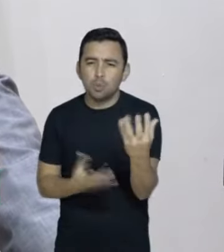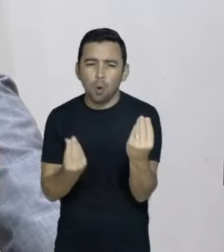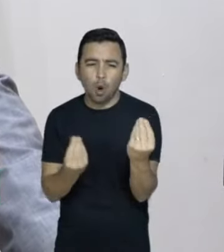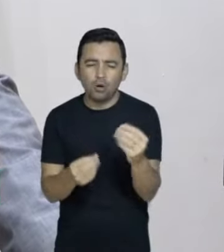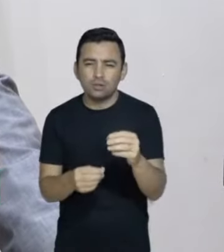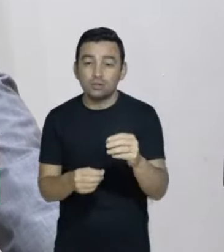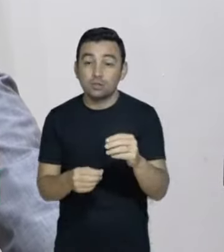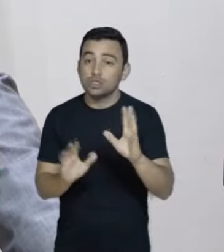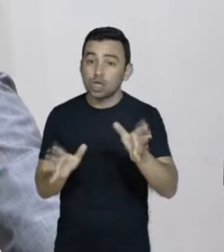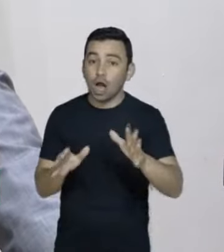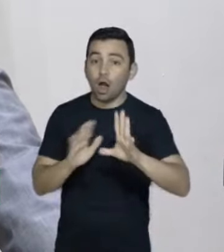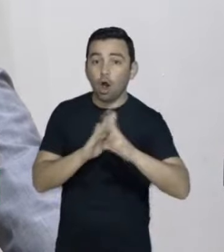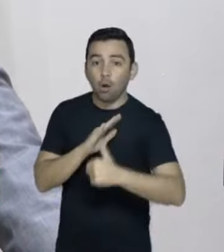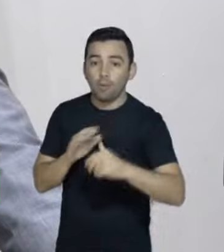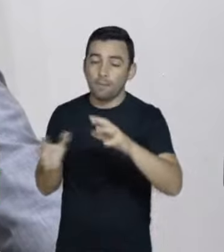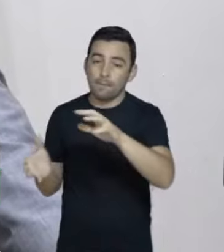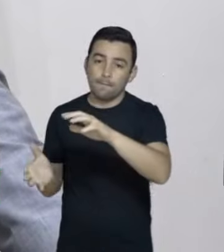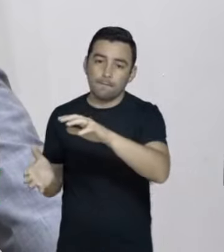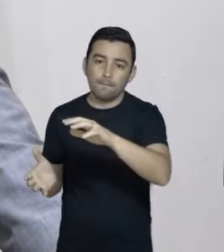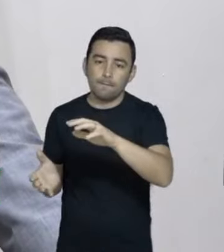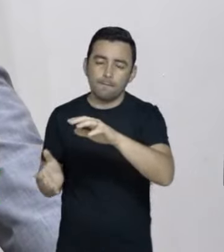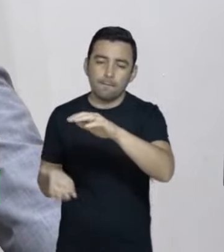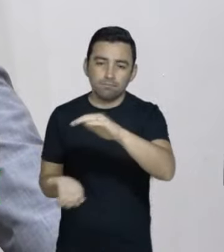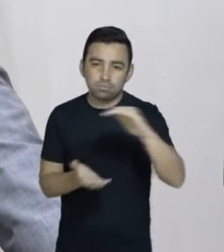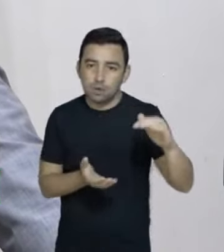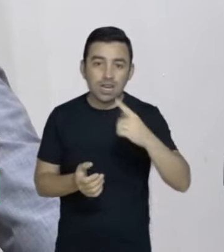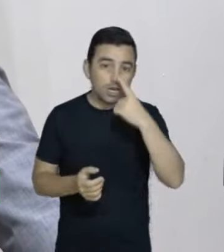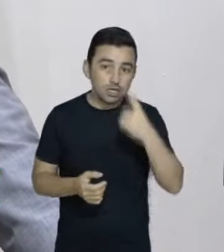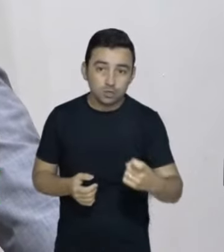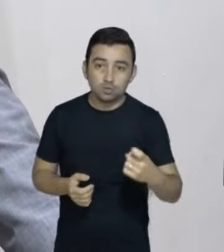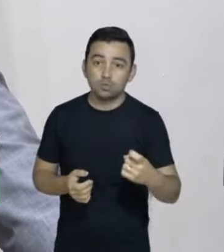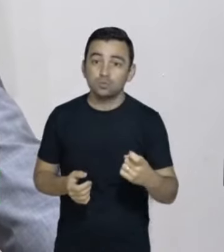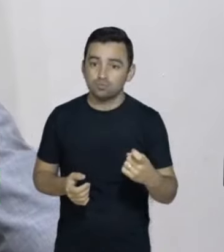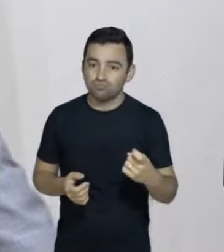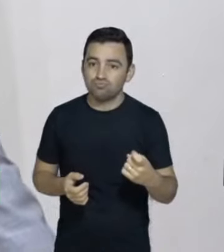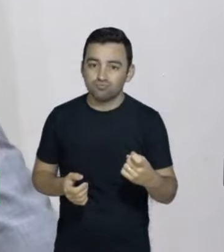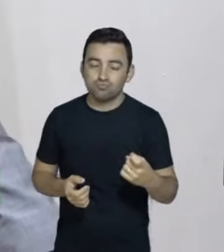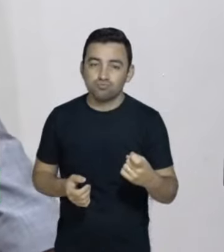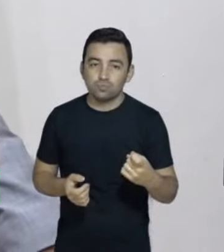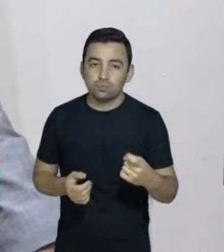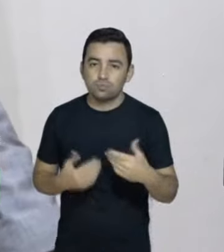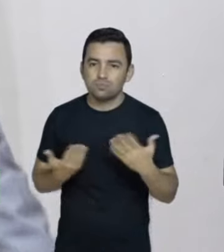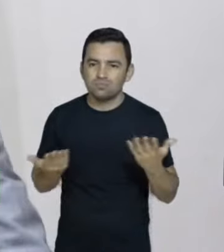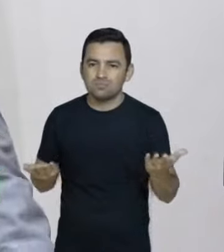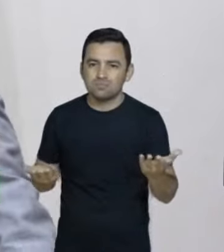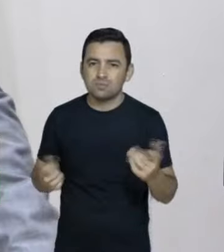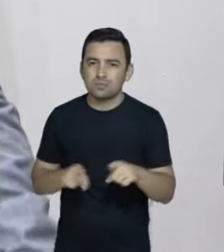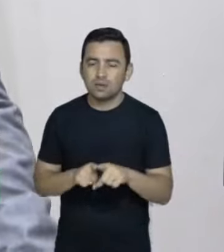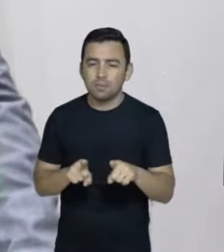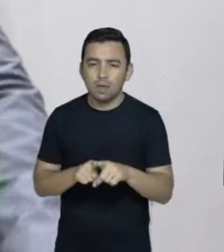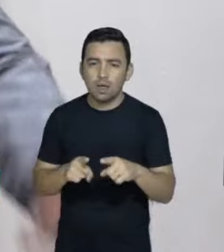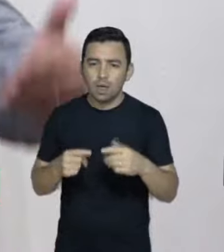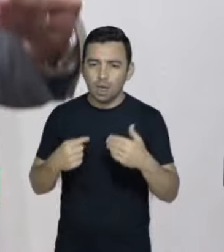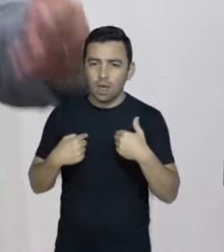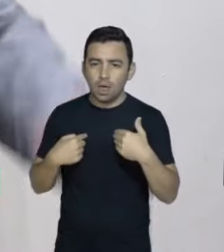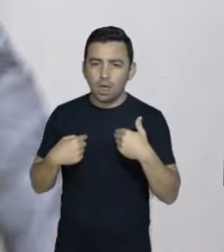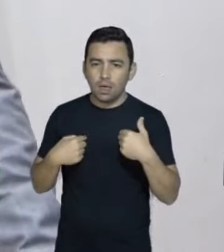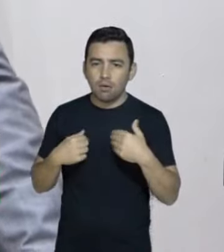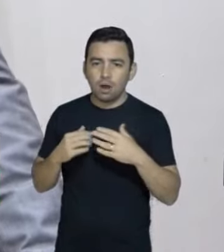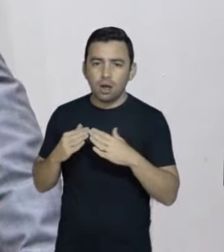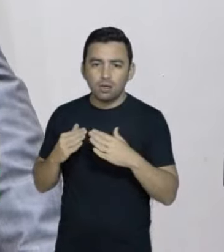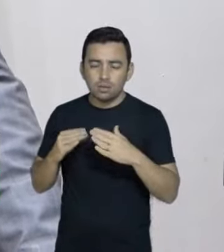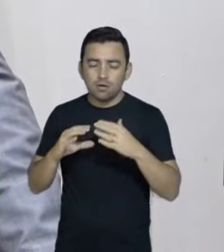lixeira, duas portas do lixo reciclado, levaram embora. Essa madrugada, minha esposa, eu aqui em Florianópolis, mando um vídeo de